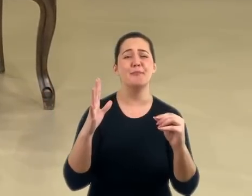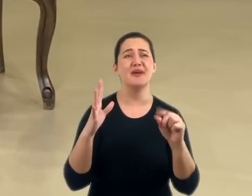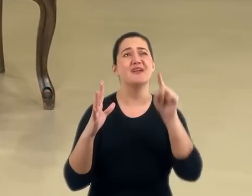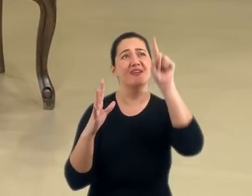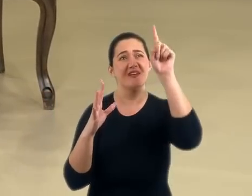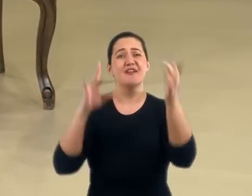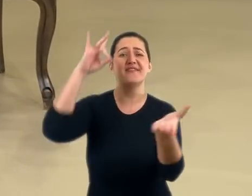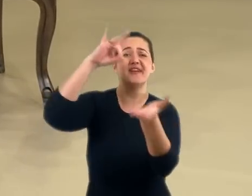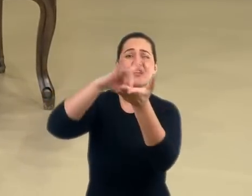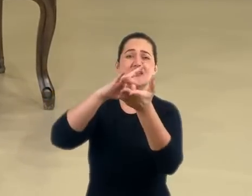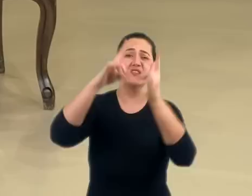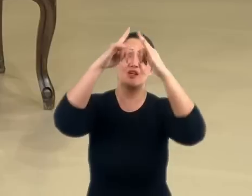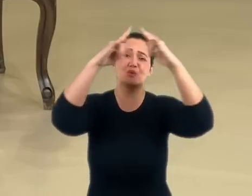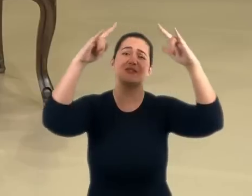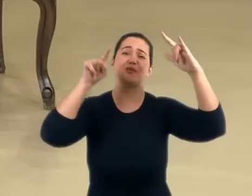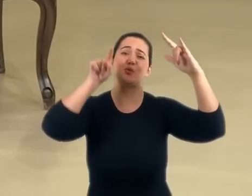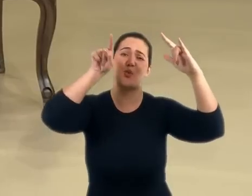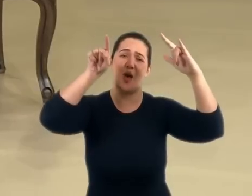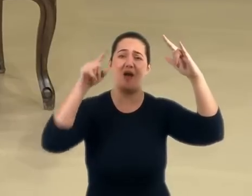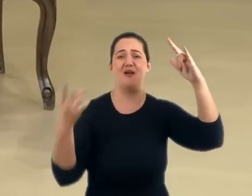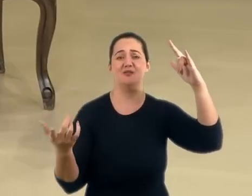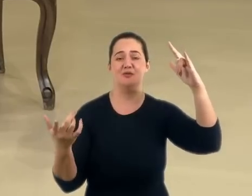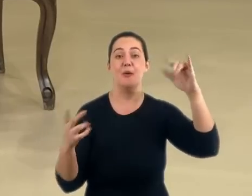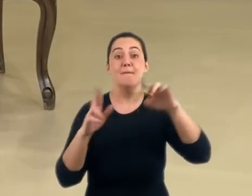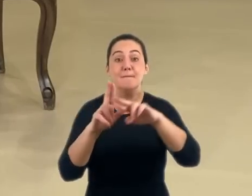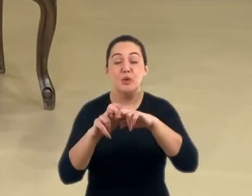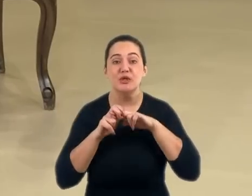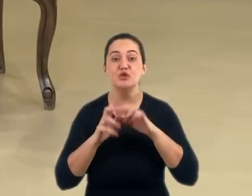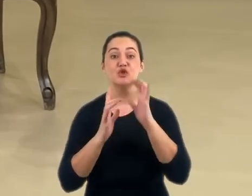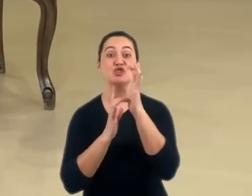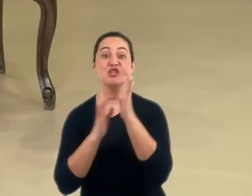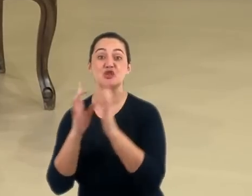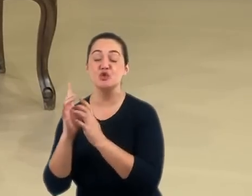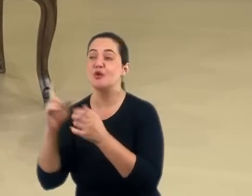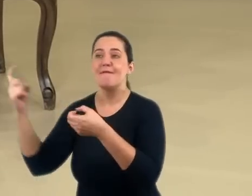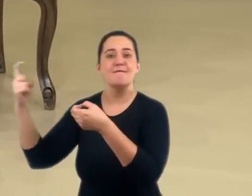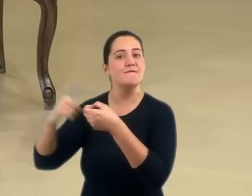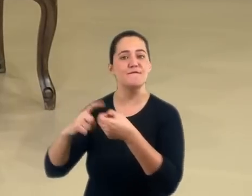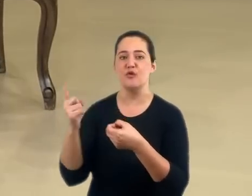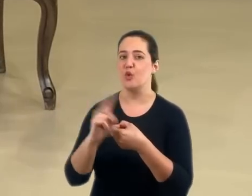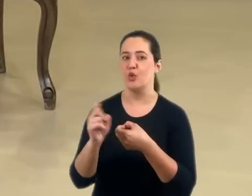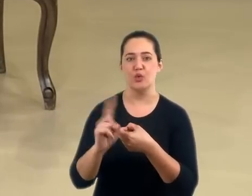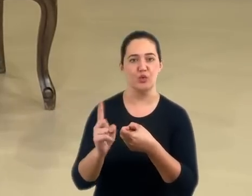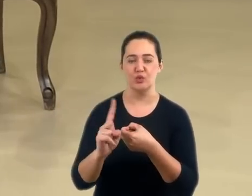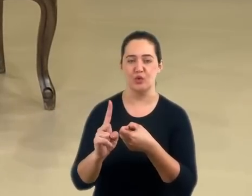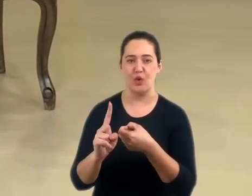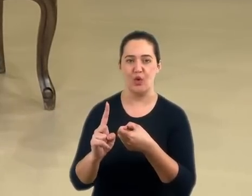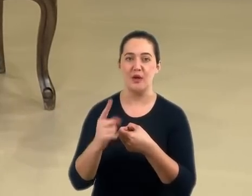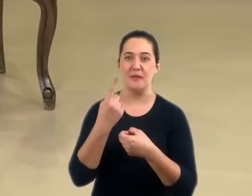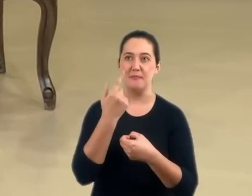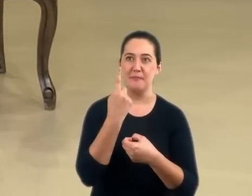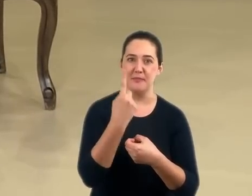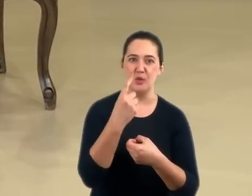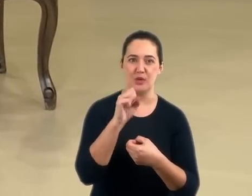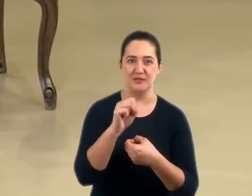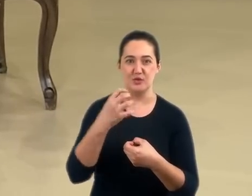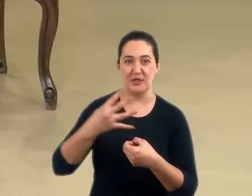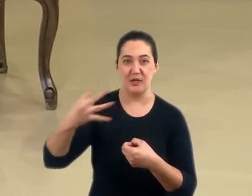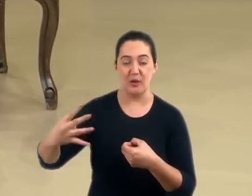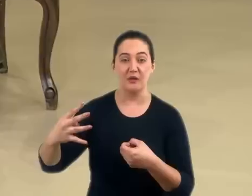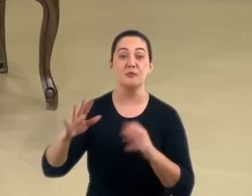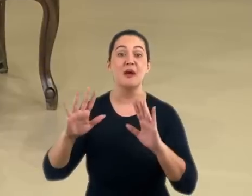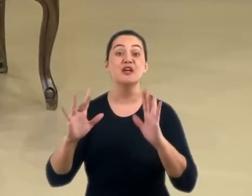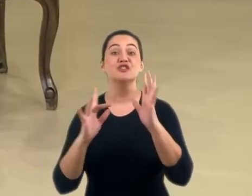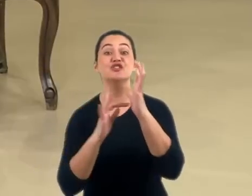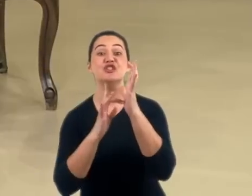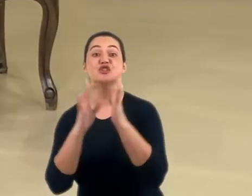Deus. Portanto, ao invés de voltar à terra no dia da expiação em 1844, o que teria ocorrido